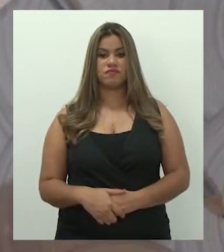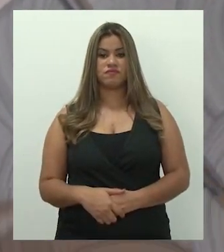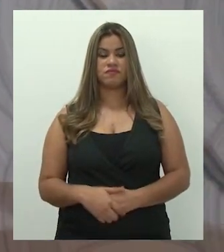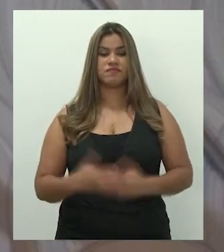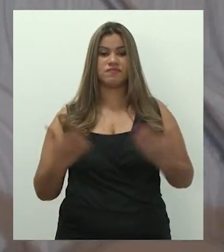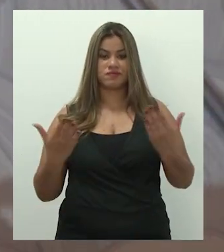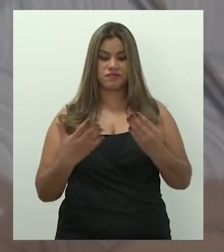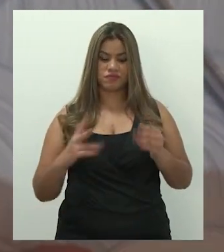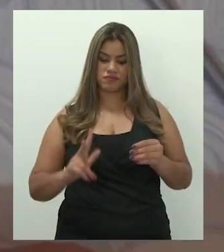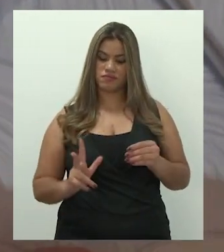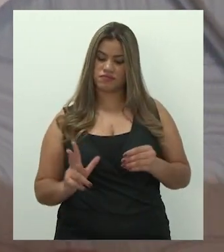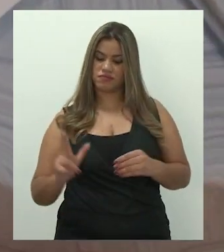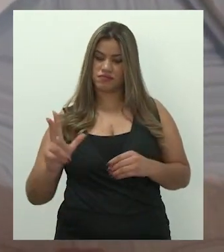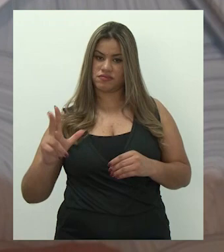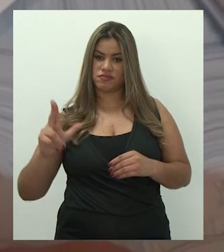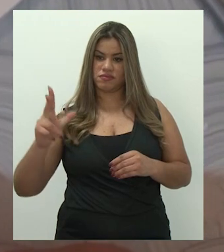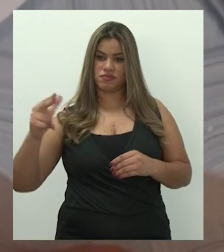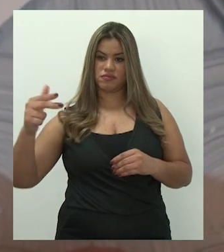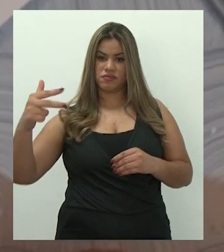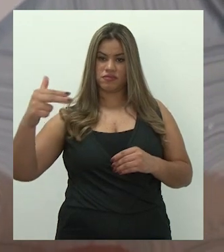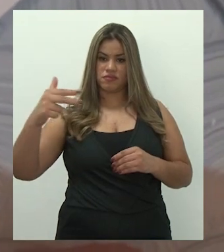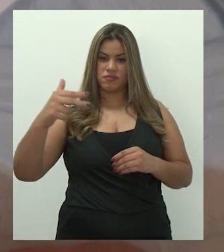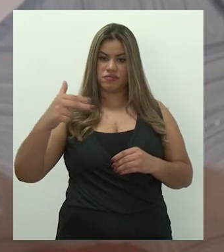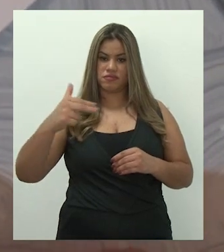linhas laterais